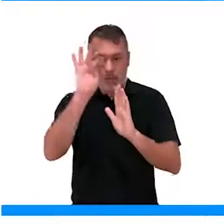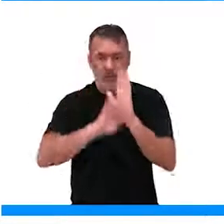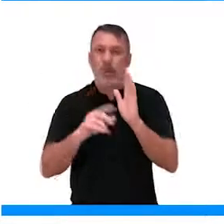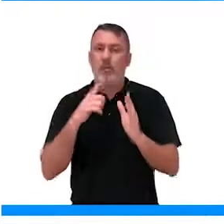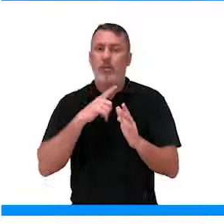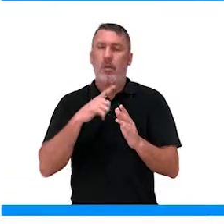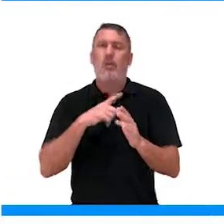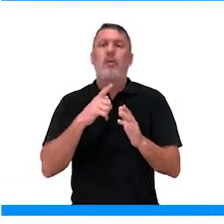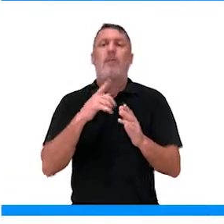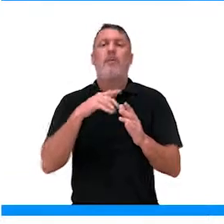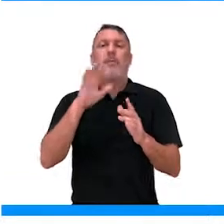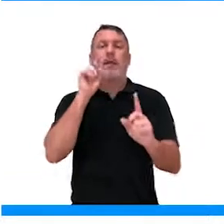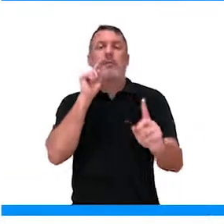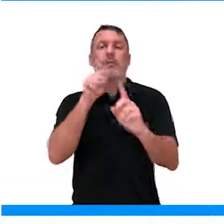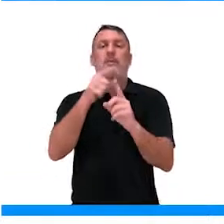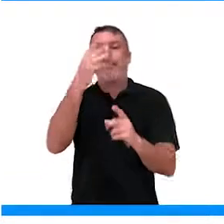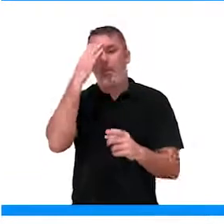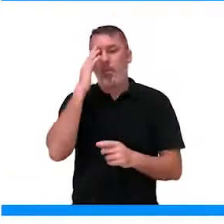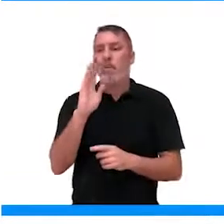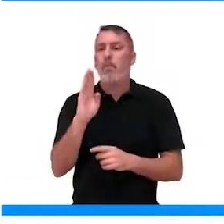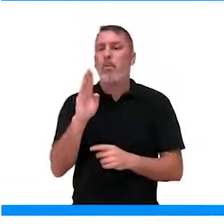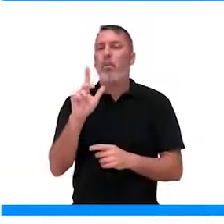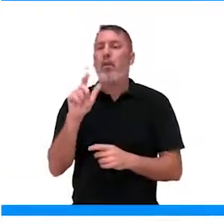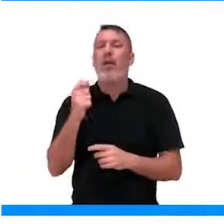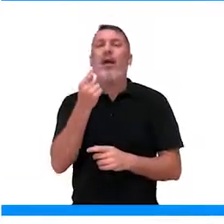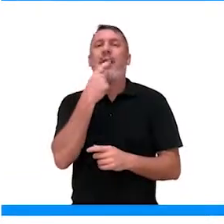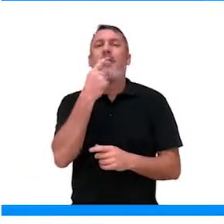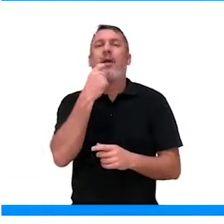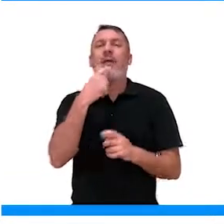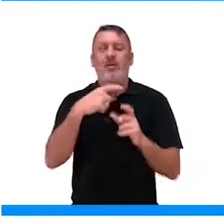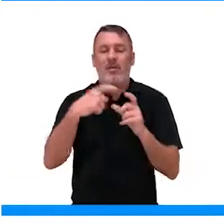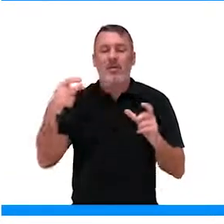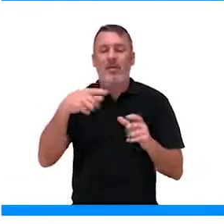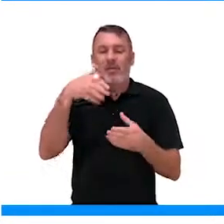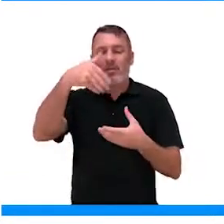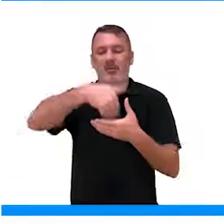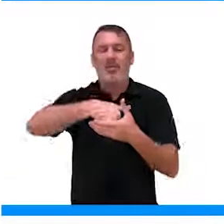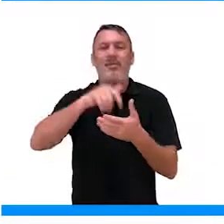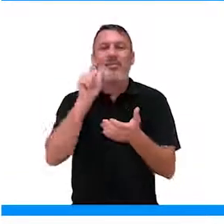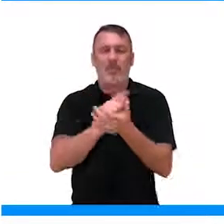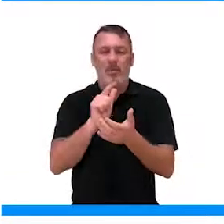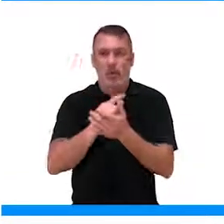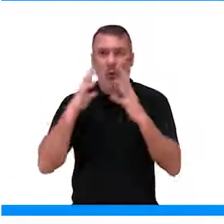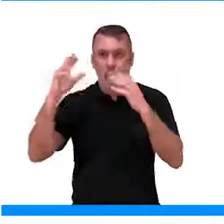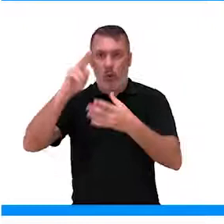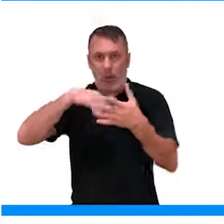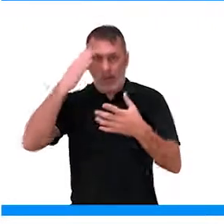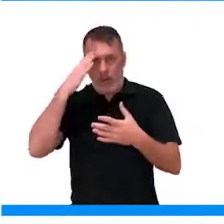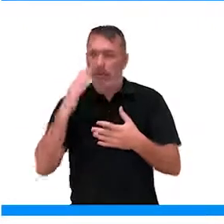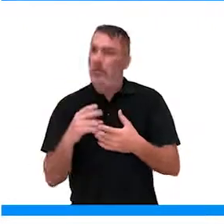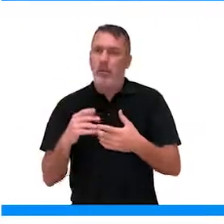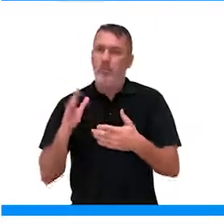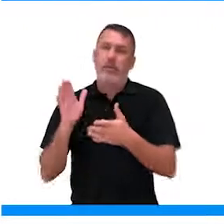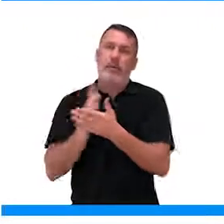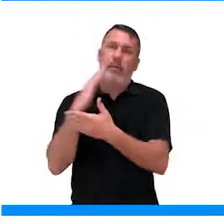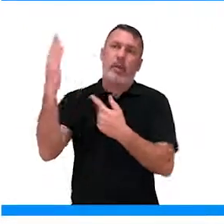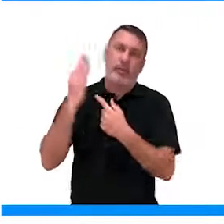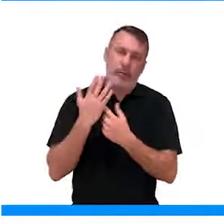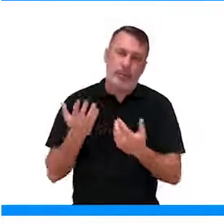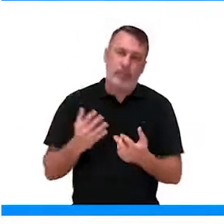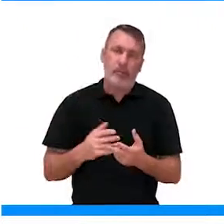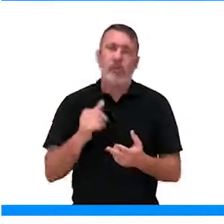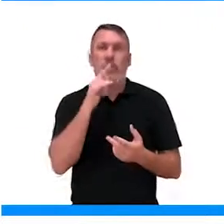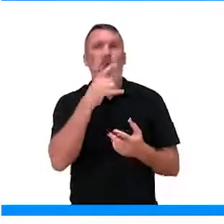bem direcionados, né? Então, a bula nem todo mundo vai entender, às vezes precisa de uma ajuda,